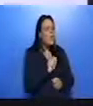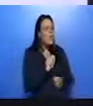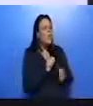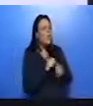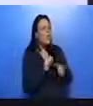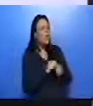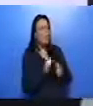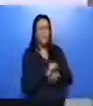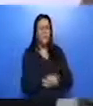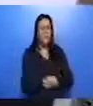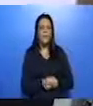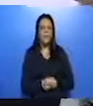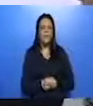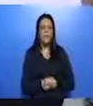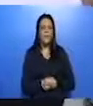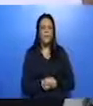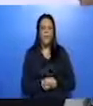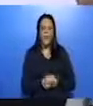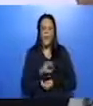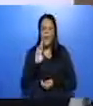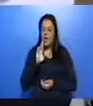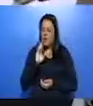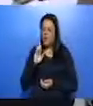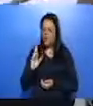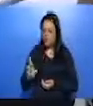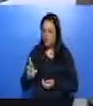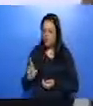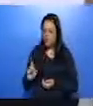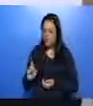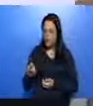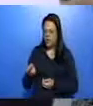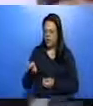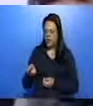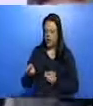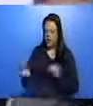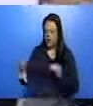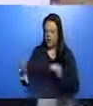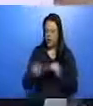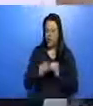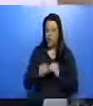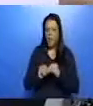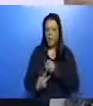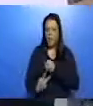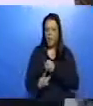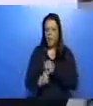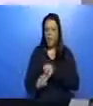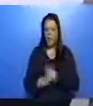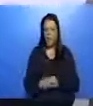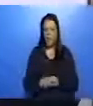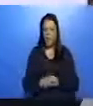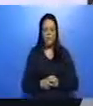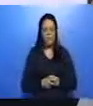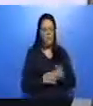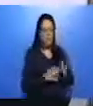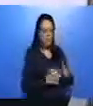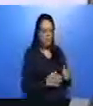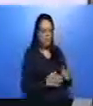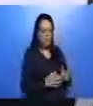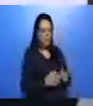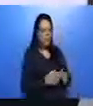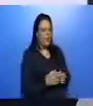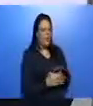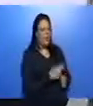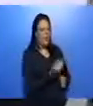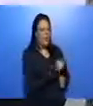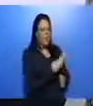resposta é o complemento do meu verbo. Então, todos sabemos. Sabemos o quê?